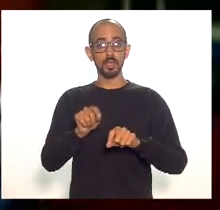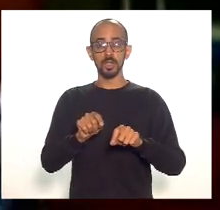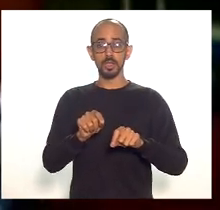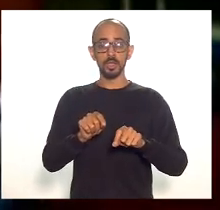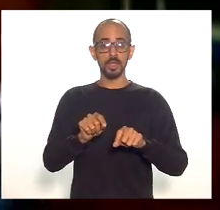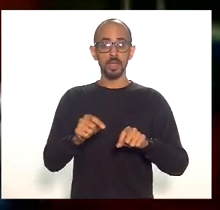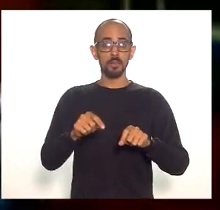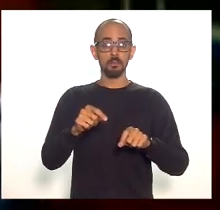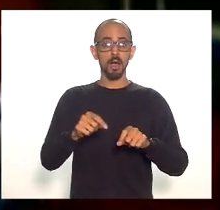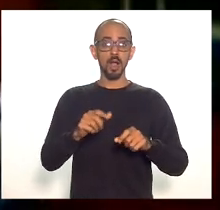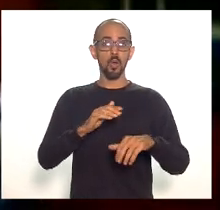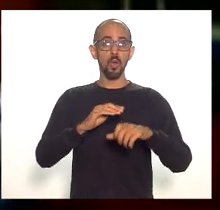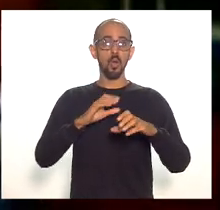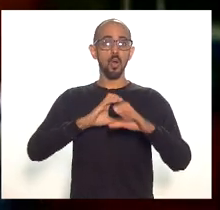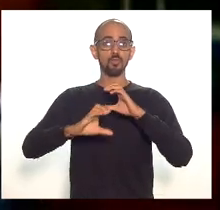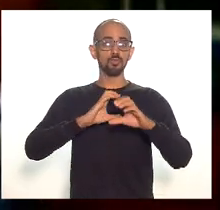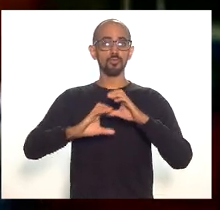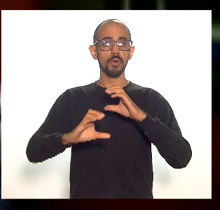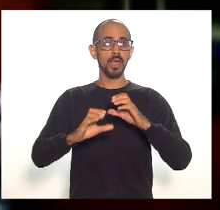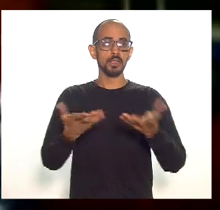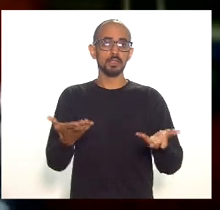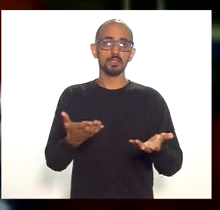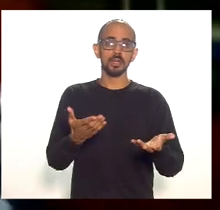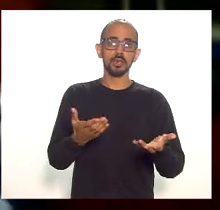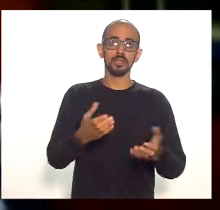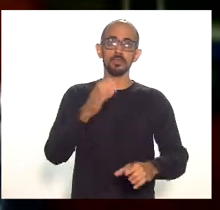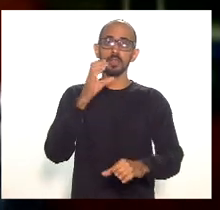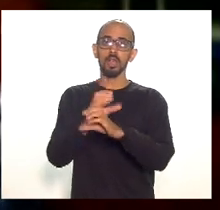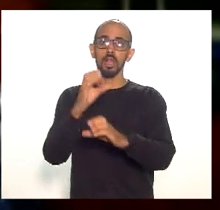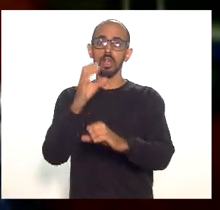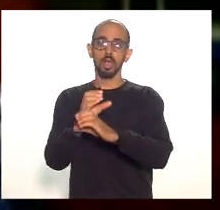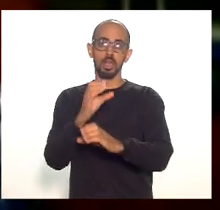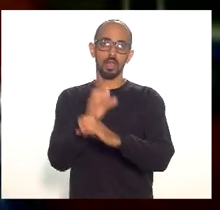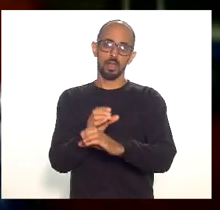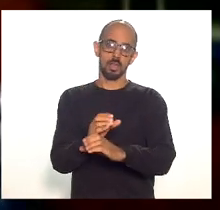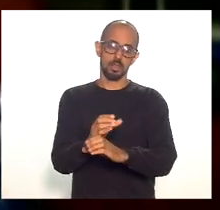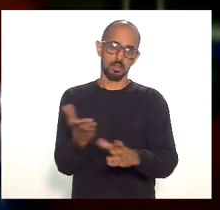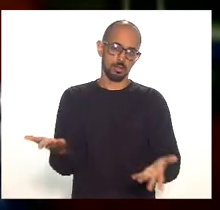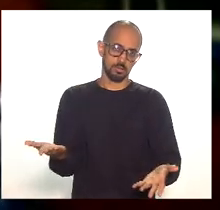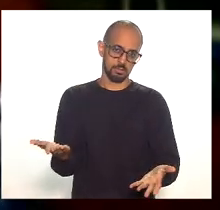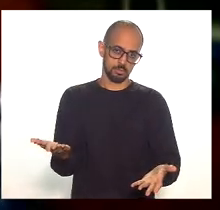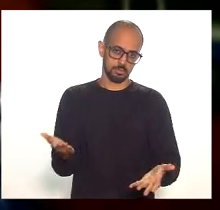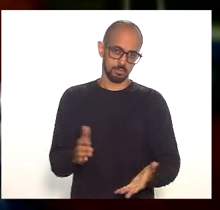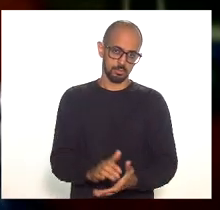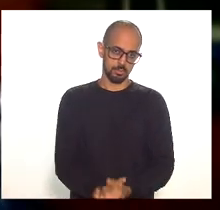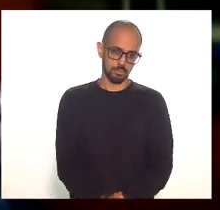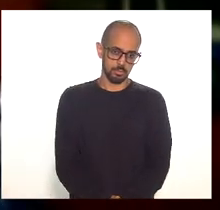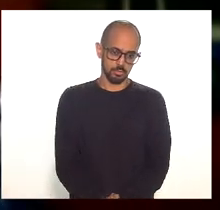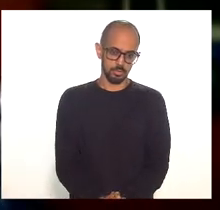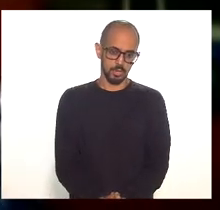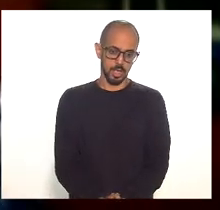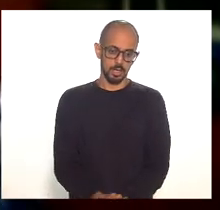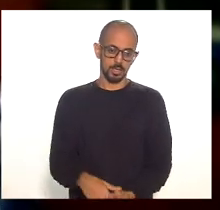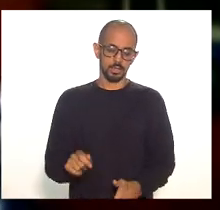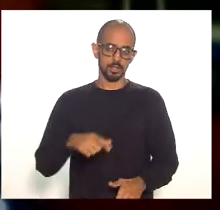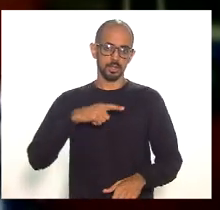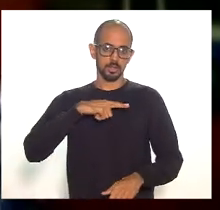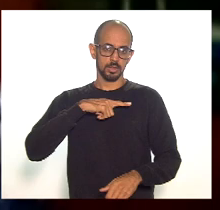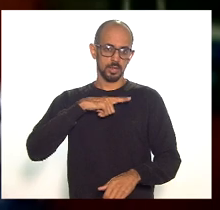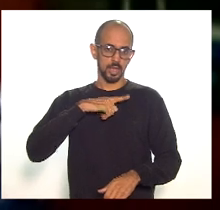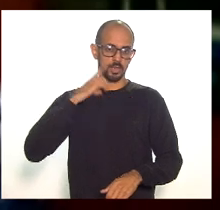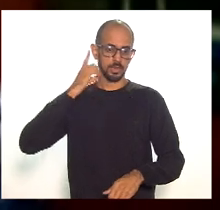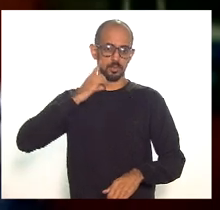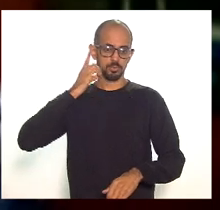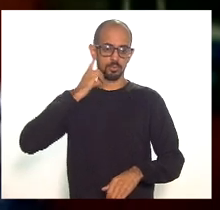e mudo, e não é isso que acontece, entendeu? Eu acho que o Legislativo tem parlamentares comprometidos com